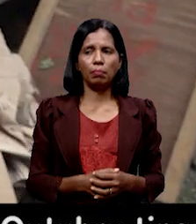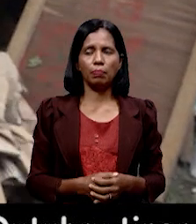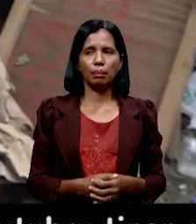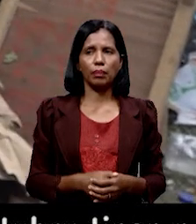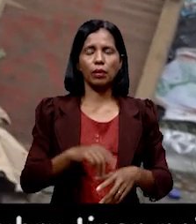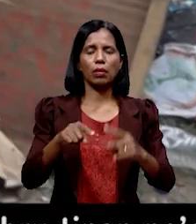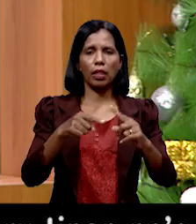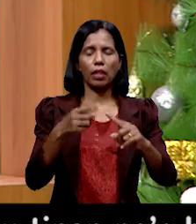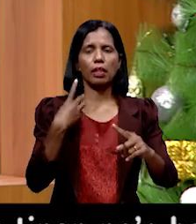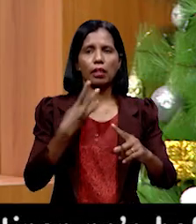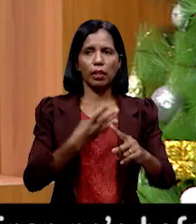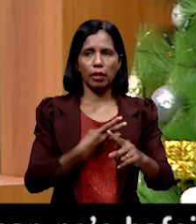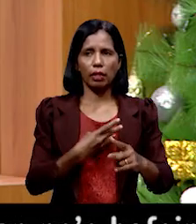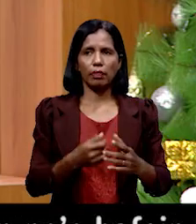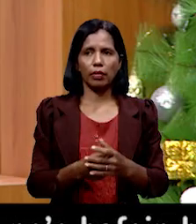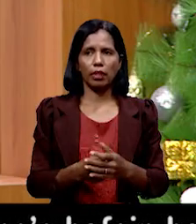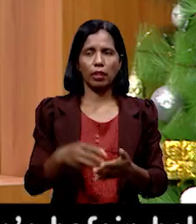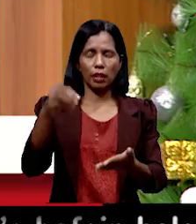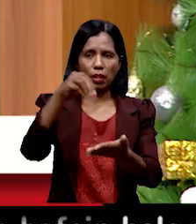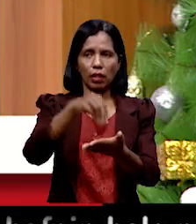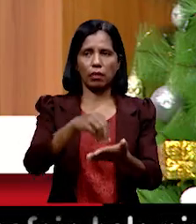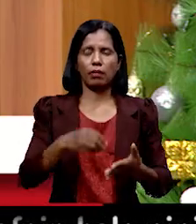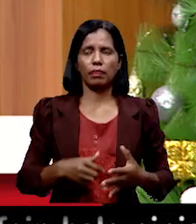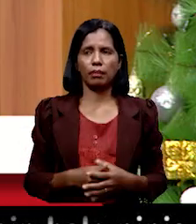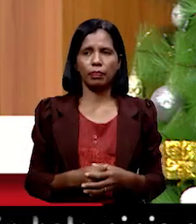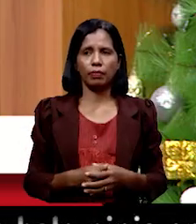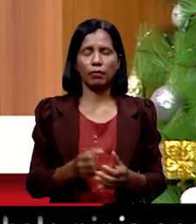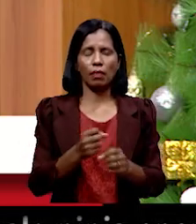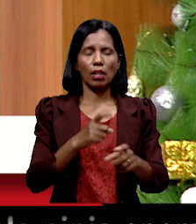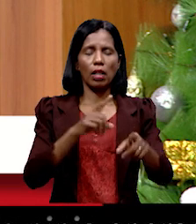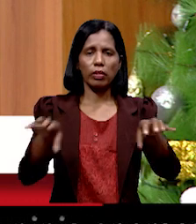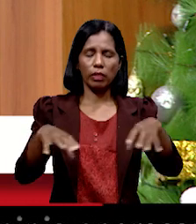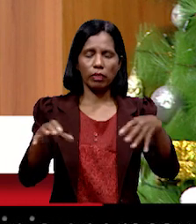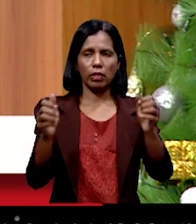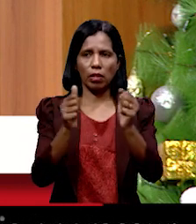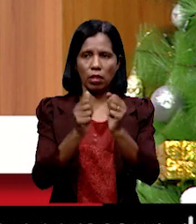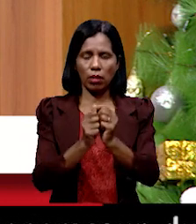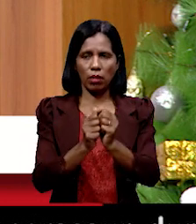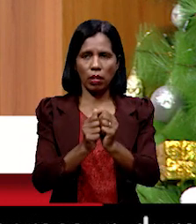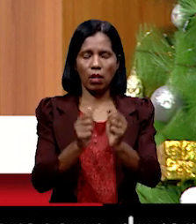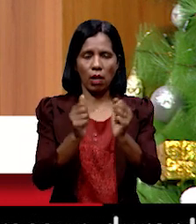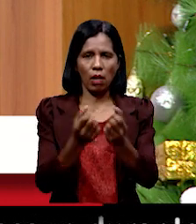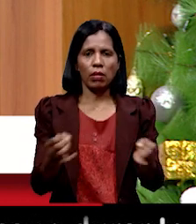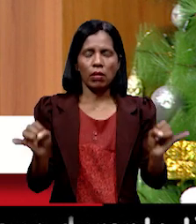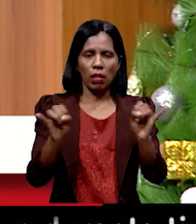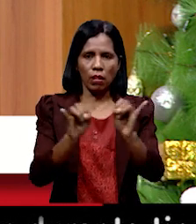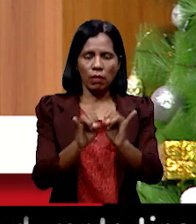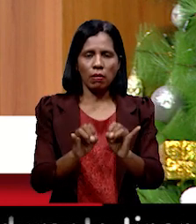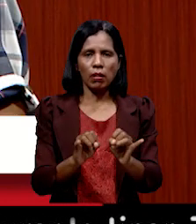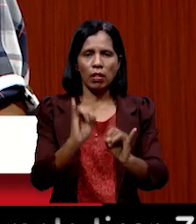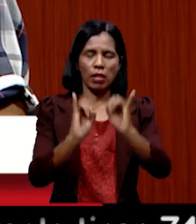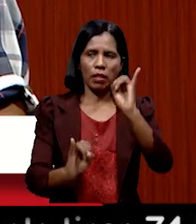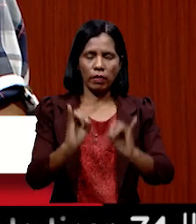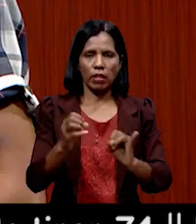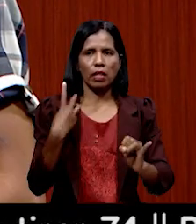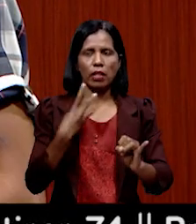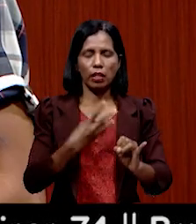Wengira, Itatu, atribui kaha lokontratu darenda kualkeerho inção privada ruma, kai individu ruma, itu